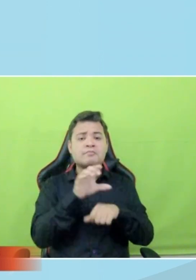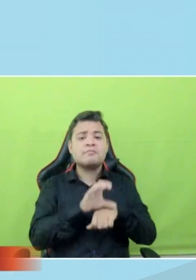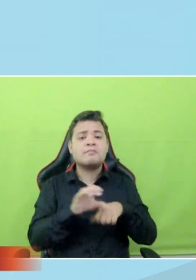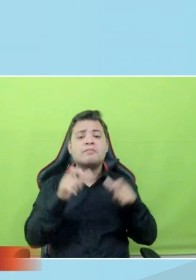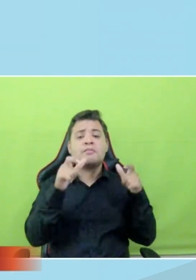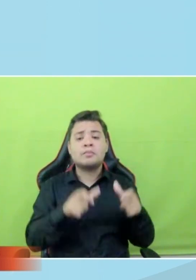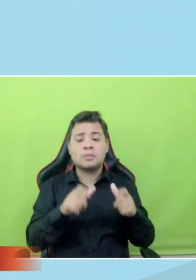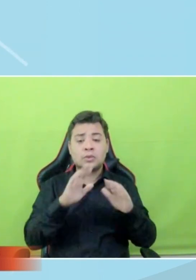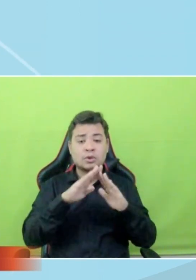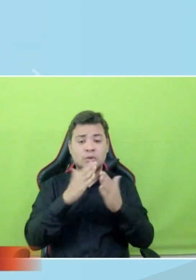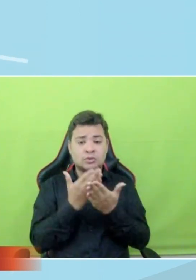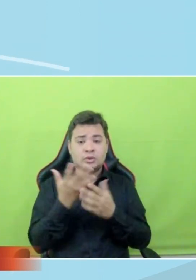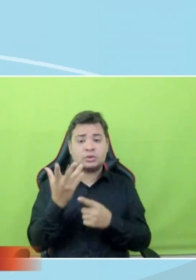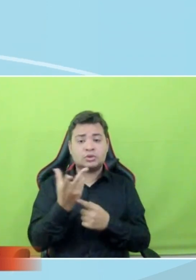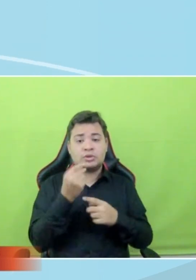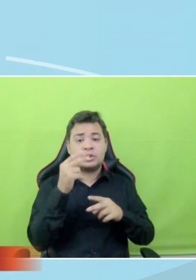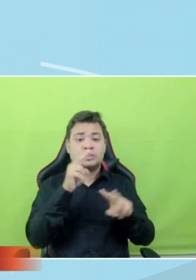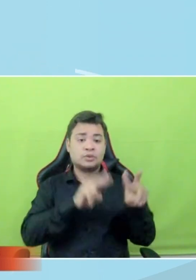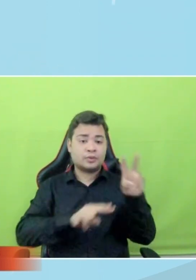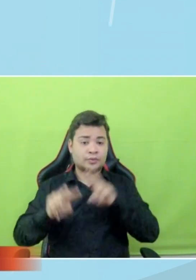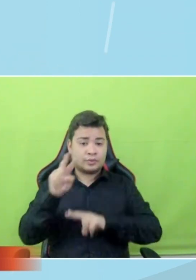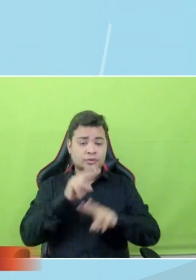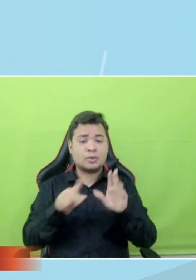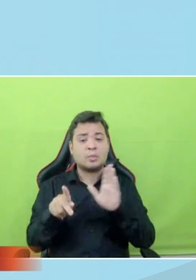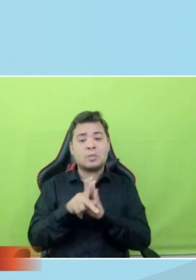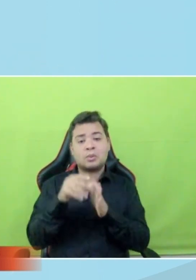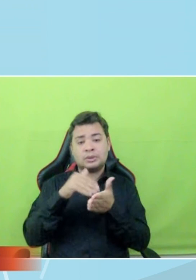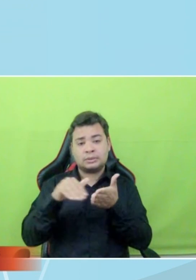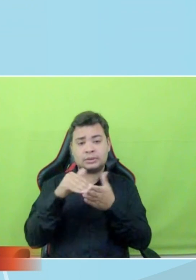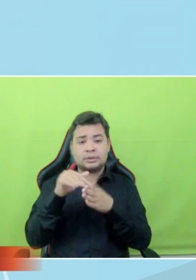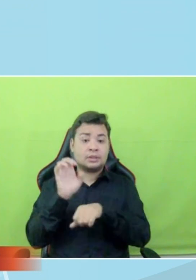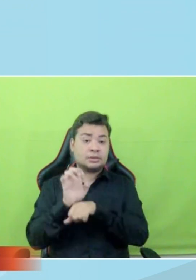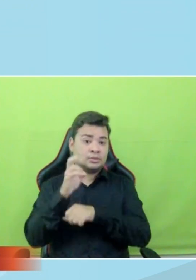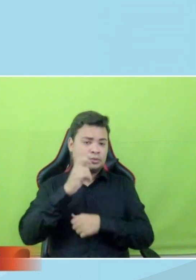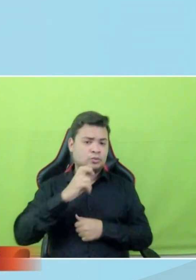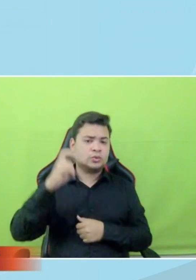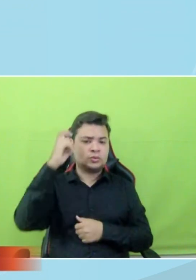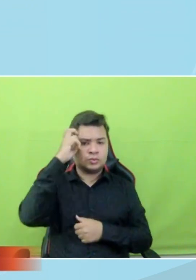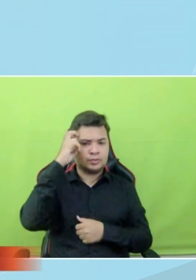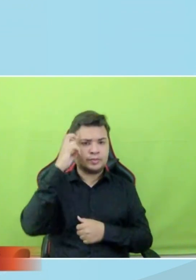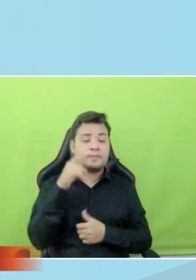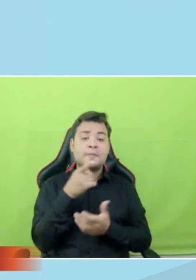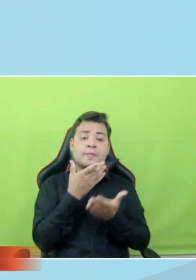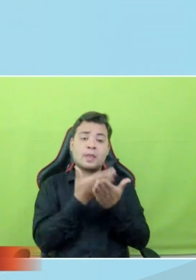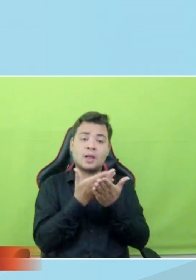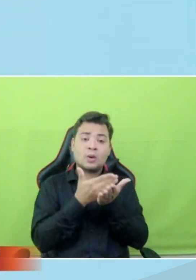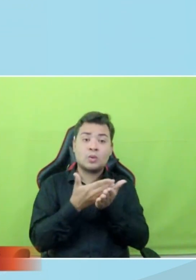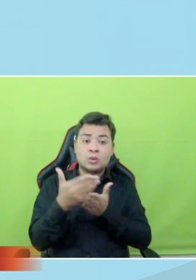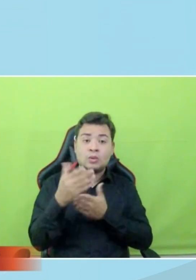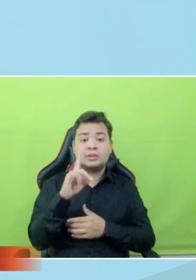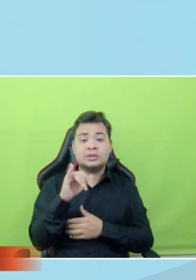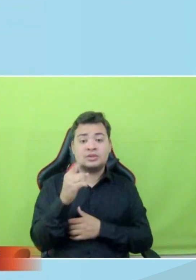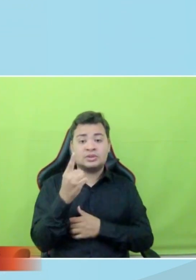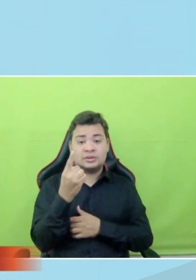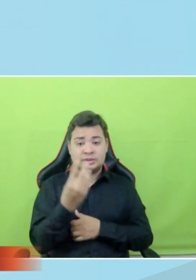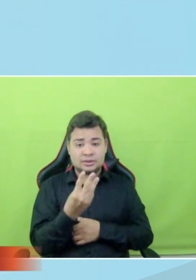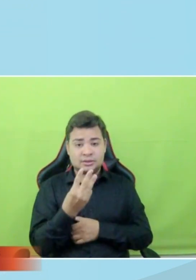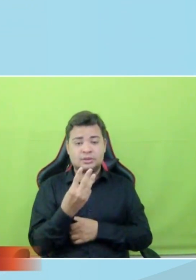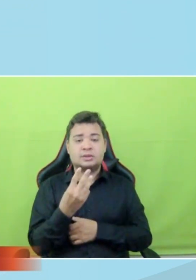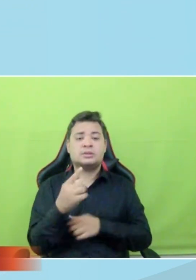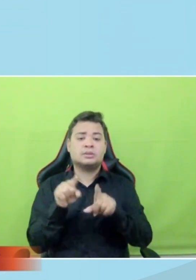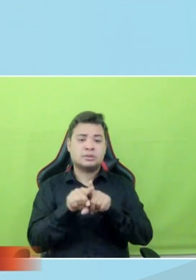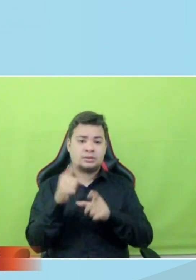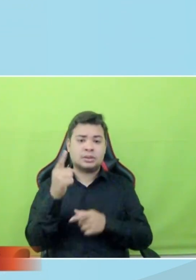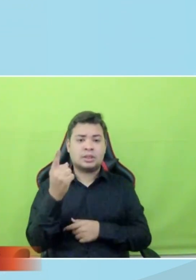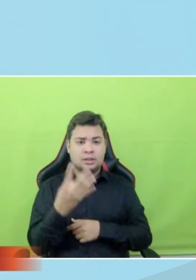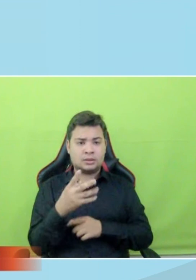Visuais da Secretaria Estadual de Cultura. As aulas começam dia 13 e 14 de setembro, respectivamente,